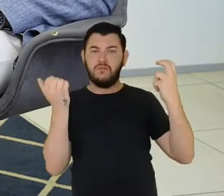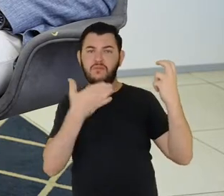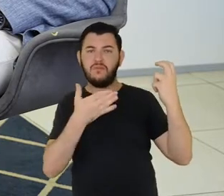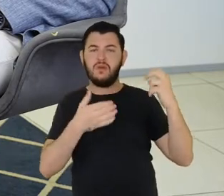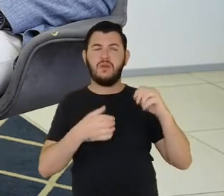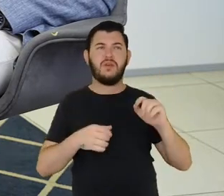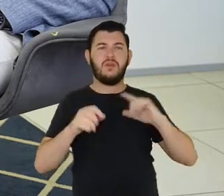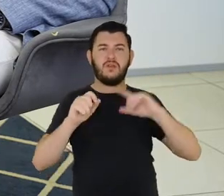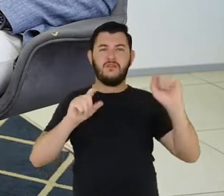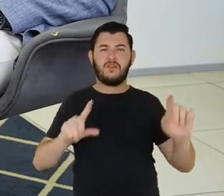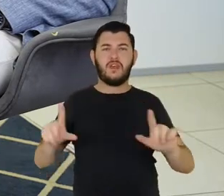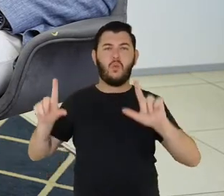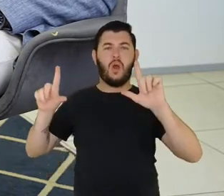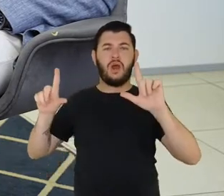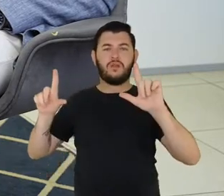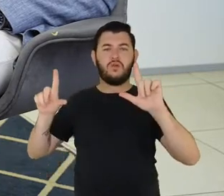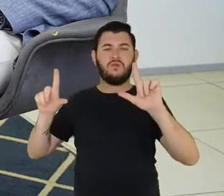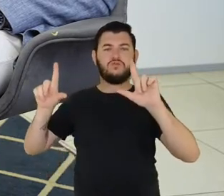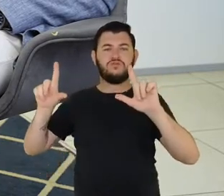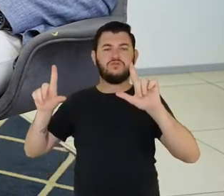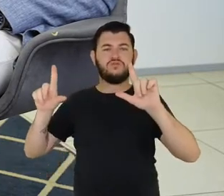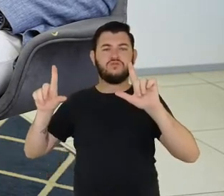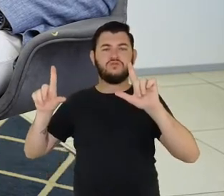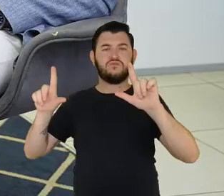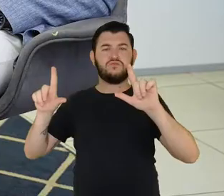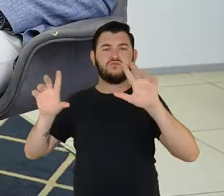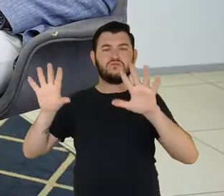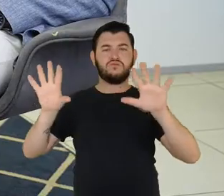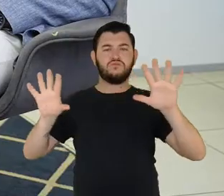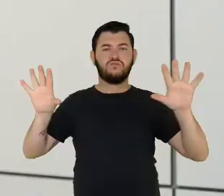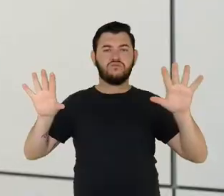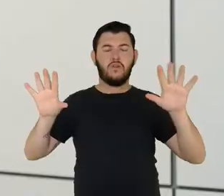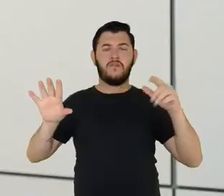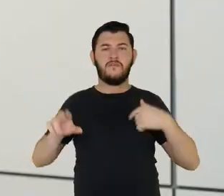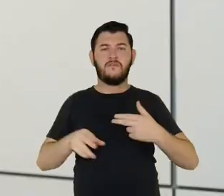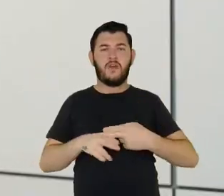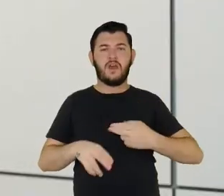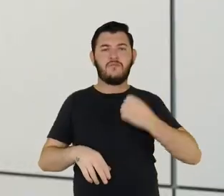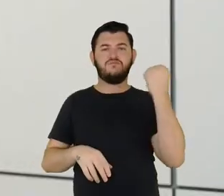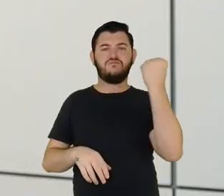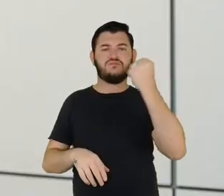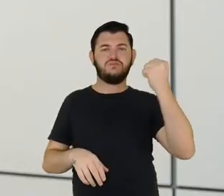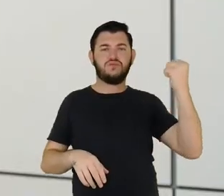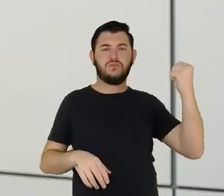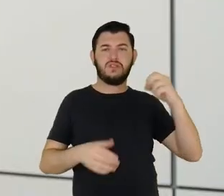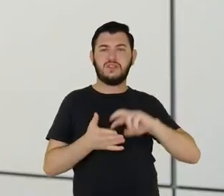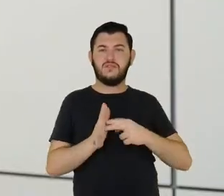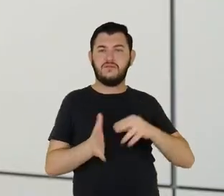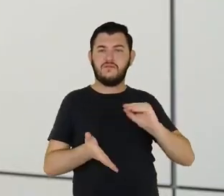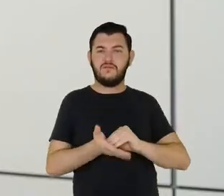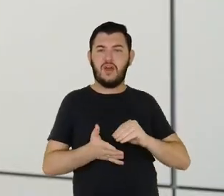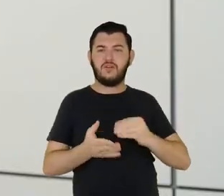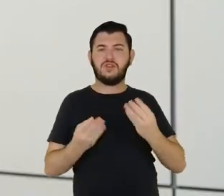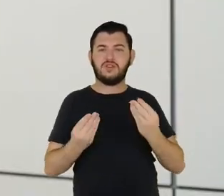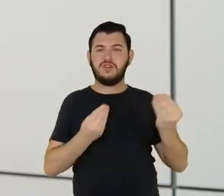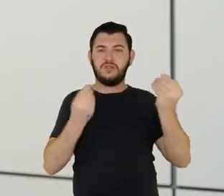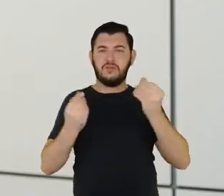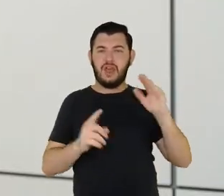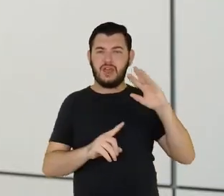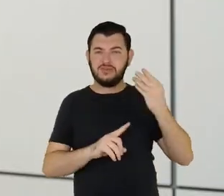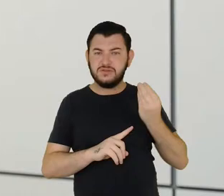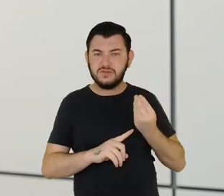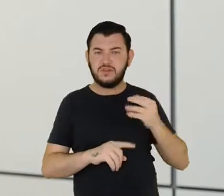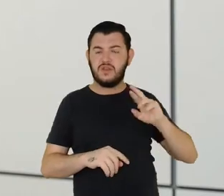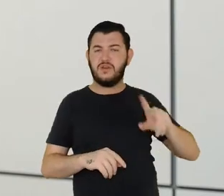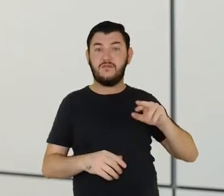uma falta de sensibilidade, não é artística, é falta de sensibilidade humana. Exatamente. É uma falta de sensibilidade humana. Obviamente que aquele